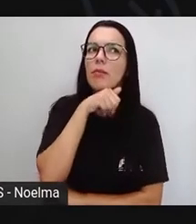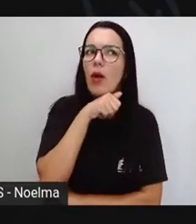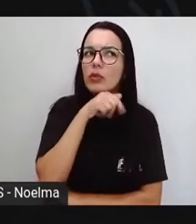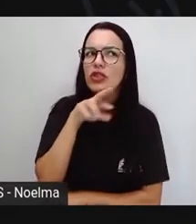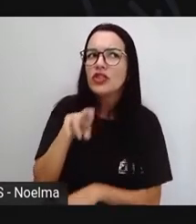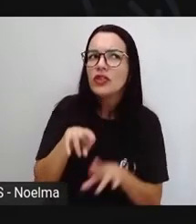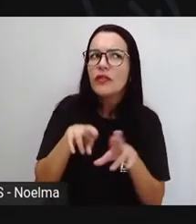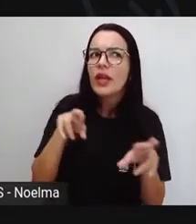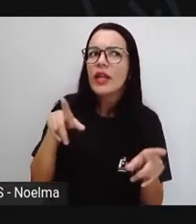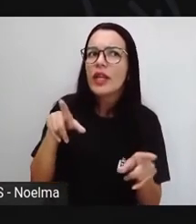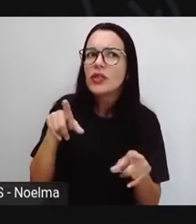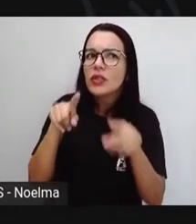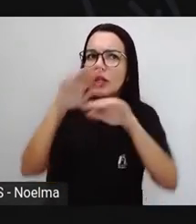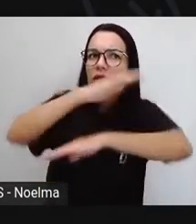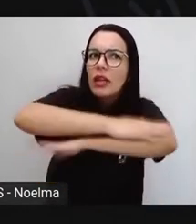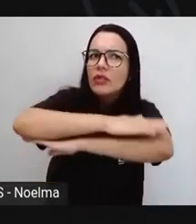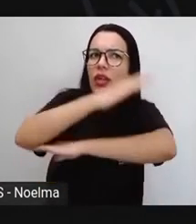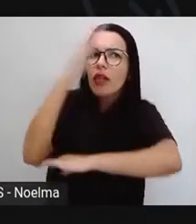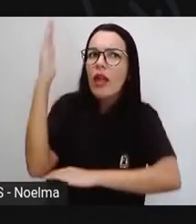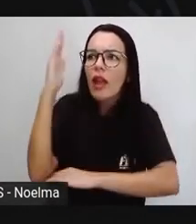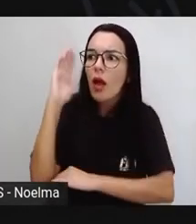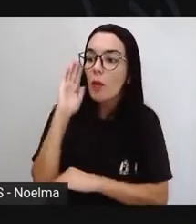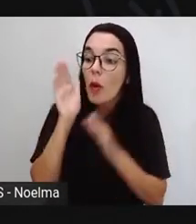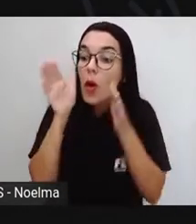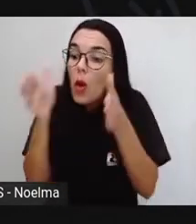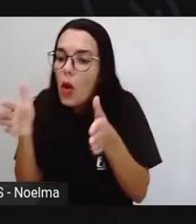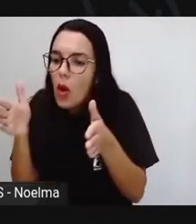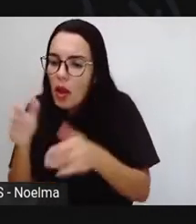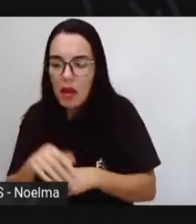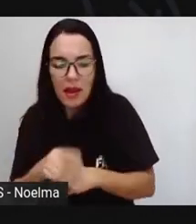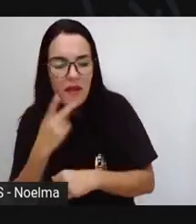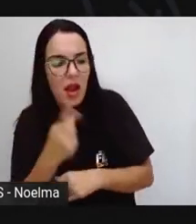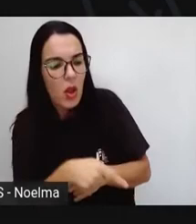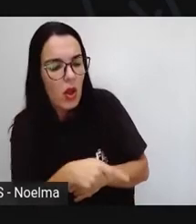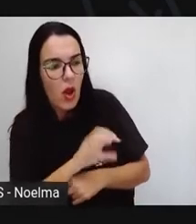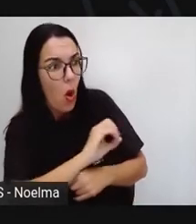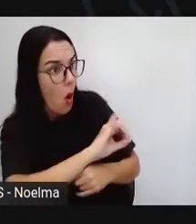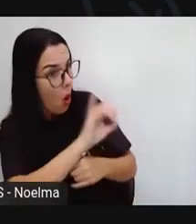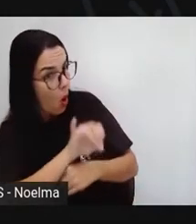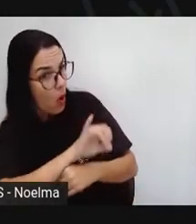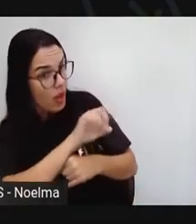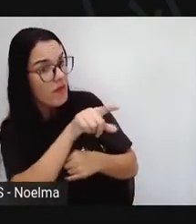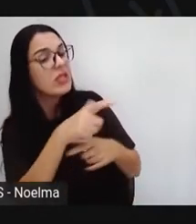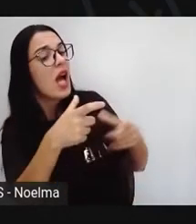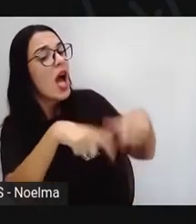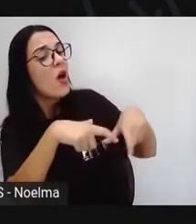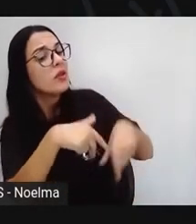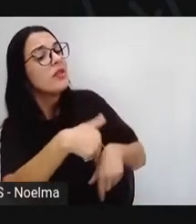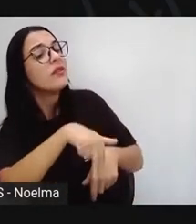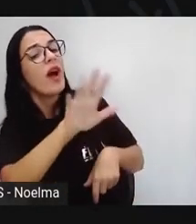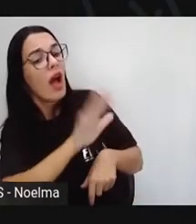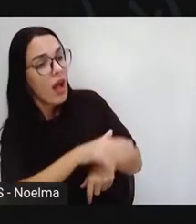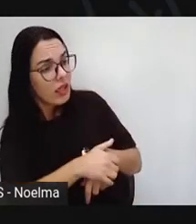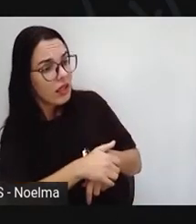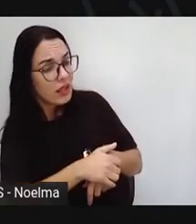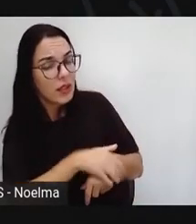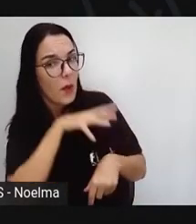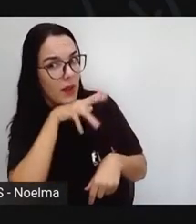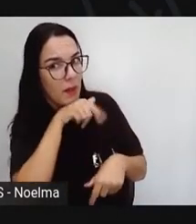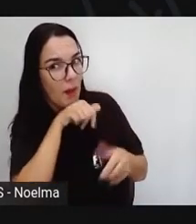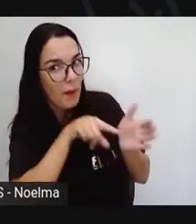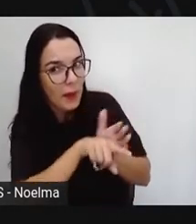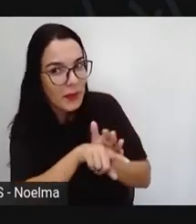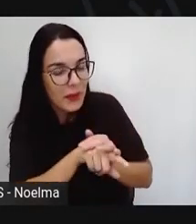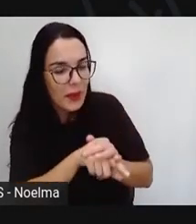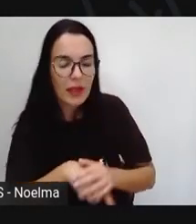fora da janela. Olá! Aonde vai? Ele perguntou.